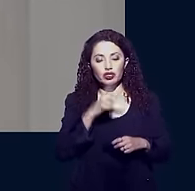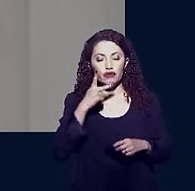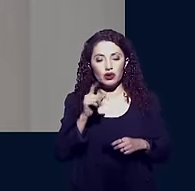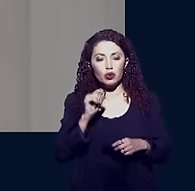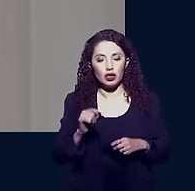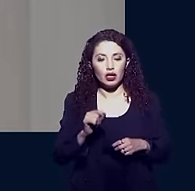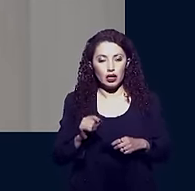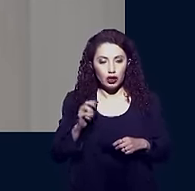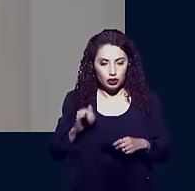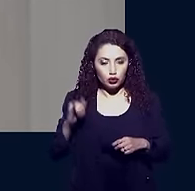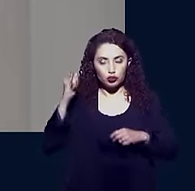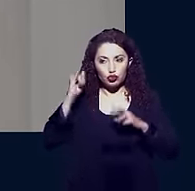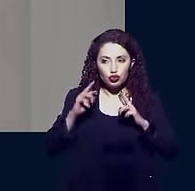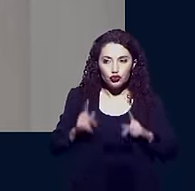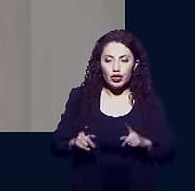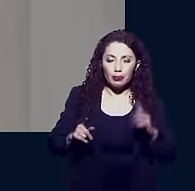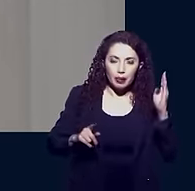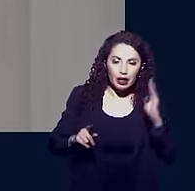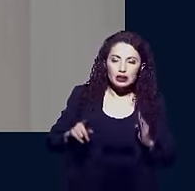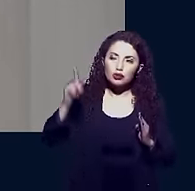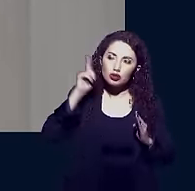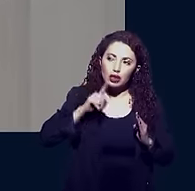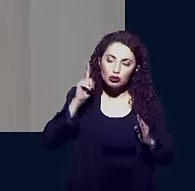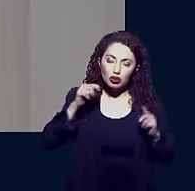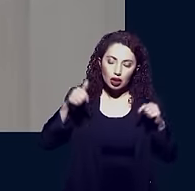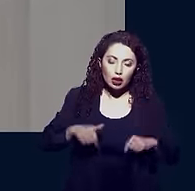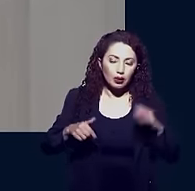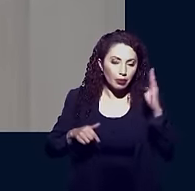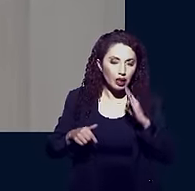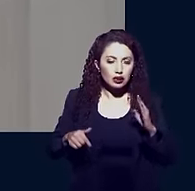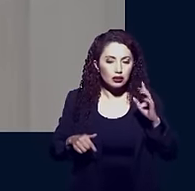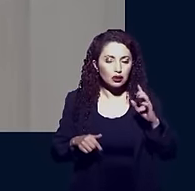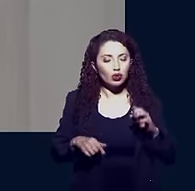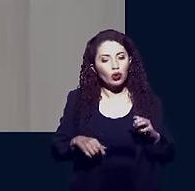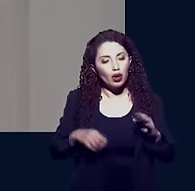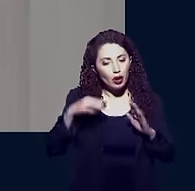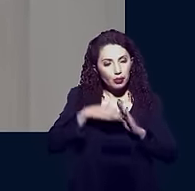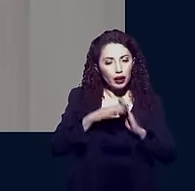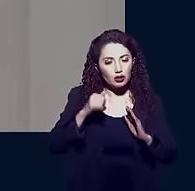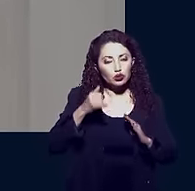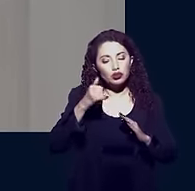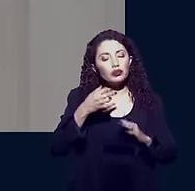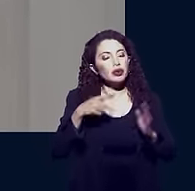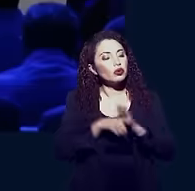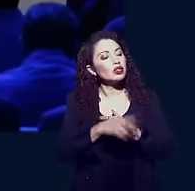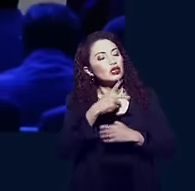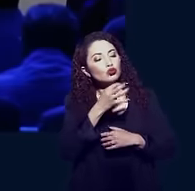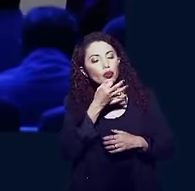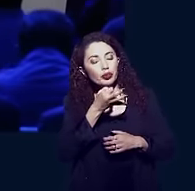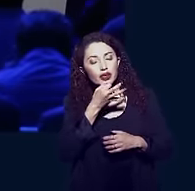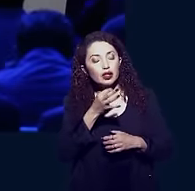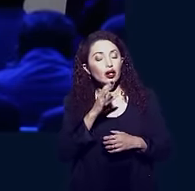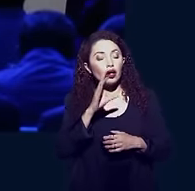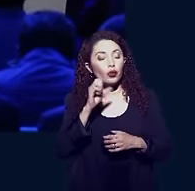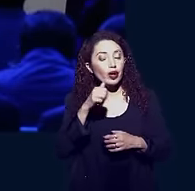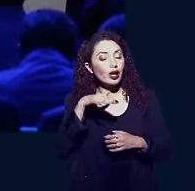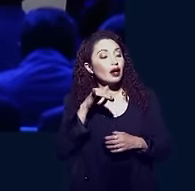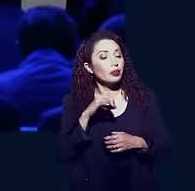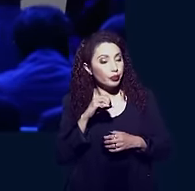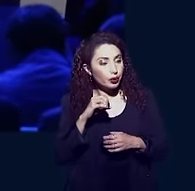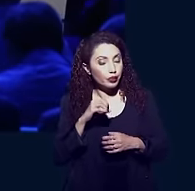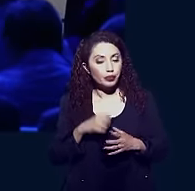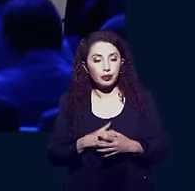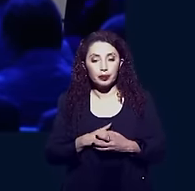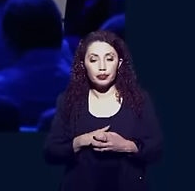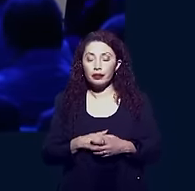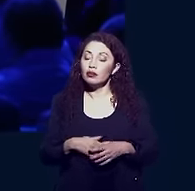o diferencial de juros Brasil e Estados Unidos estava baixo e você mudou de opinião como é que tá a sua opinião sobre juros sobre câmbio perdão é que assim na